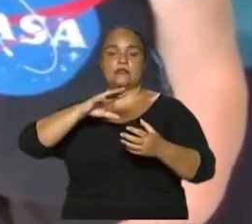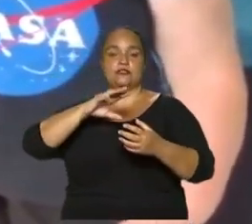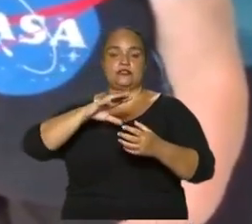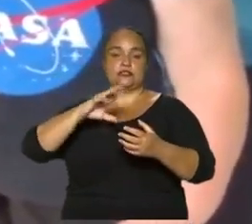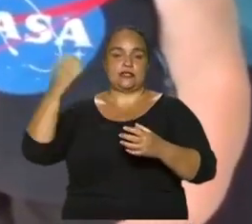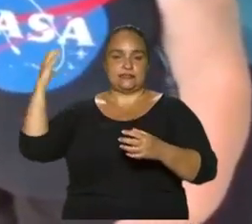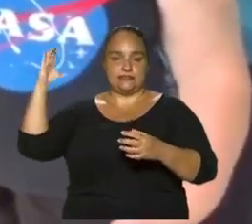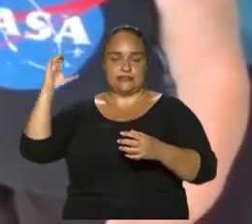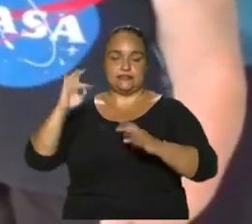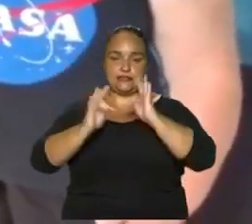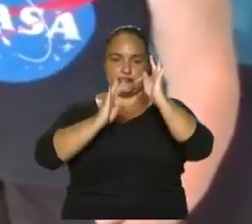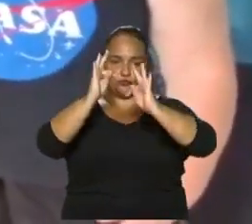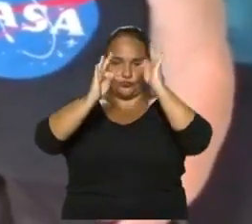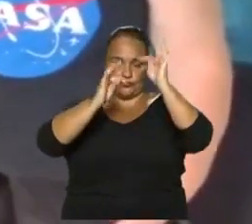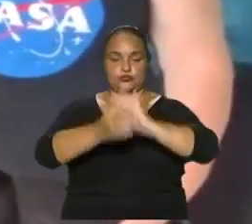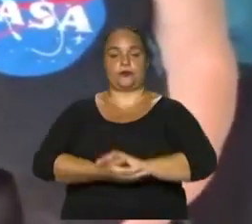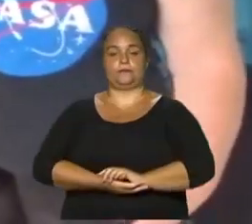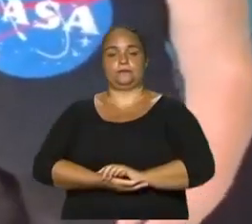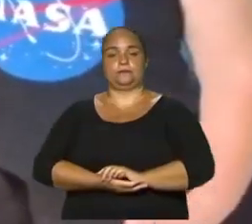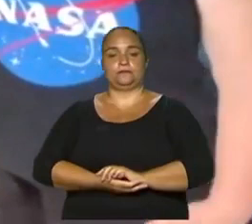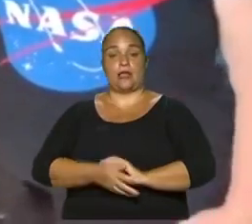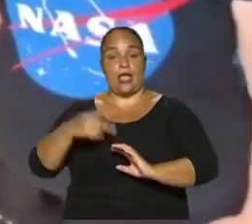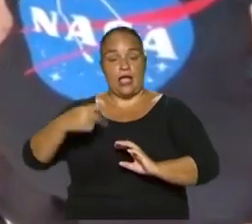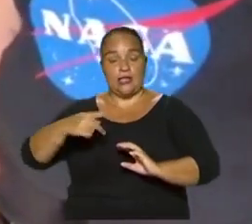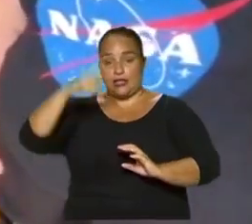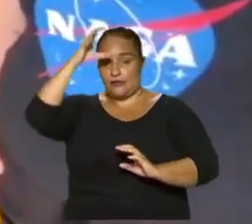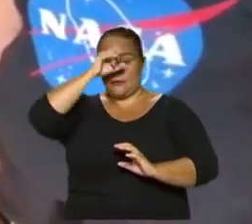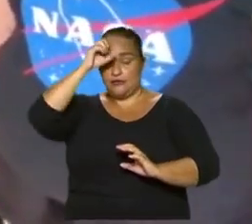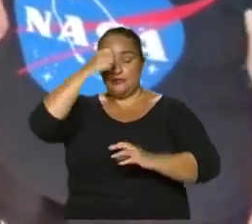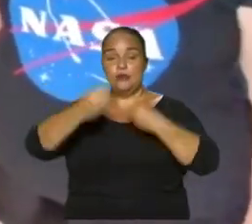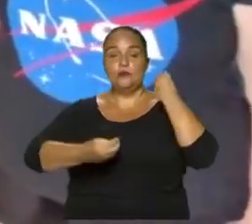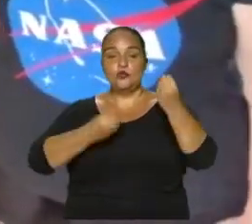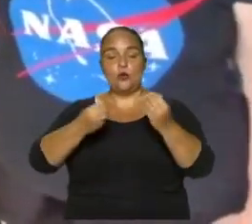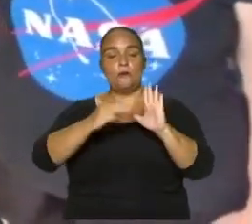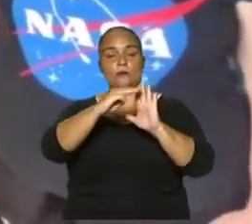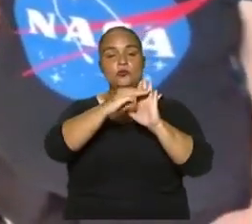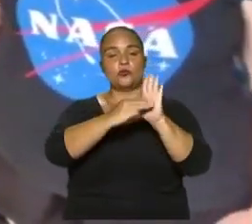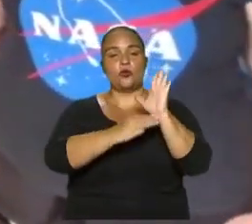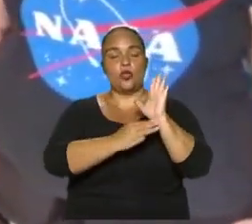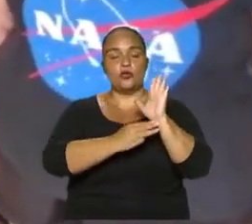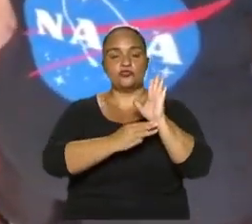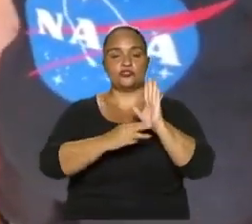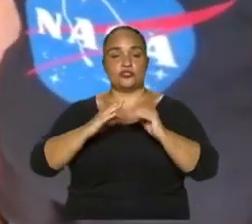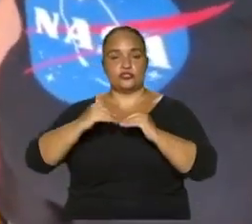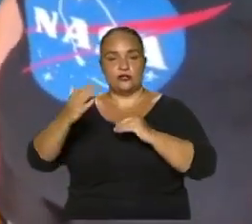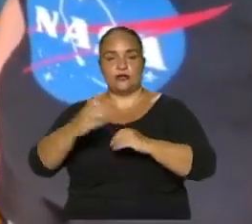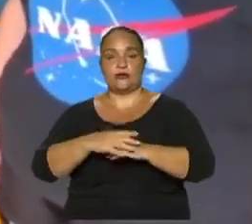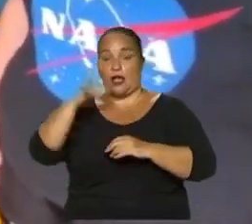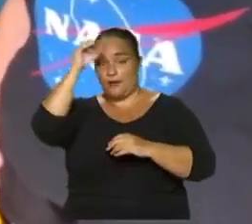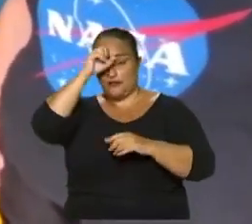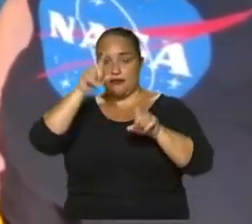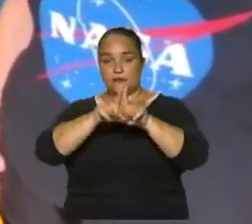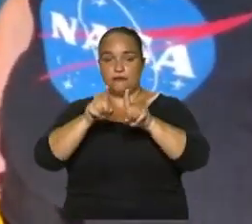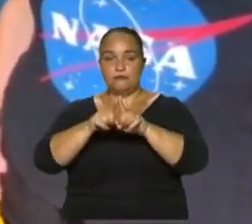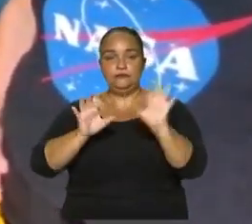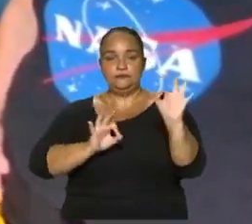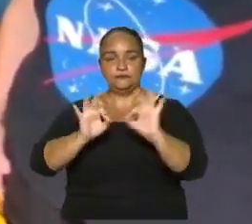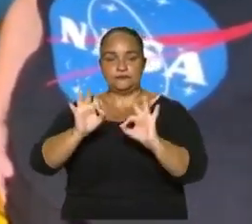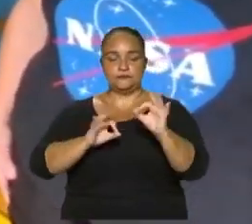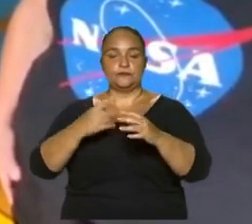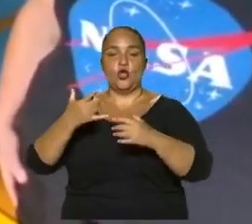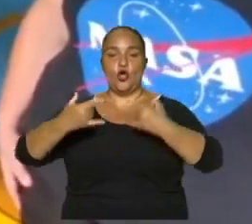da tecnologia. Aqui nós aprendemos a metodologia STEM. Aprendemos a montar e programar